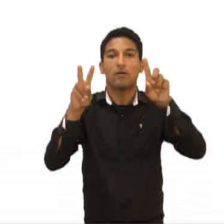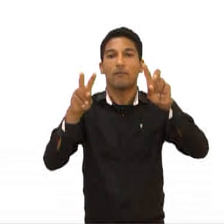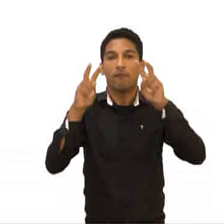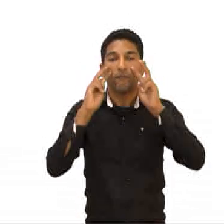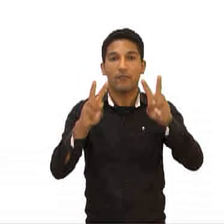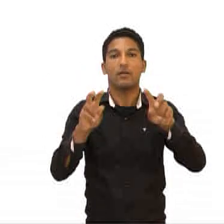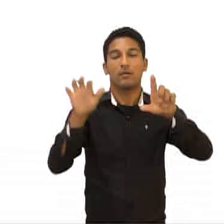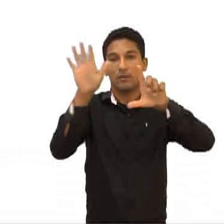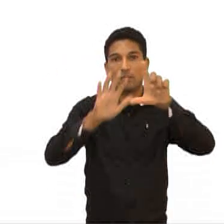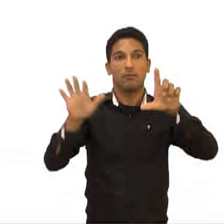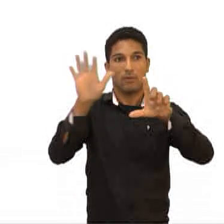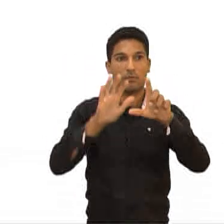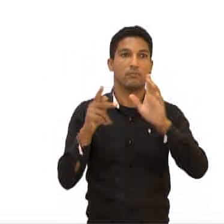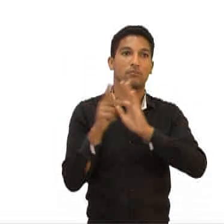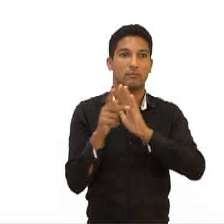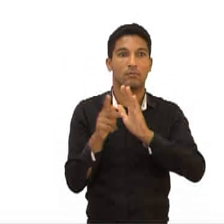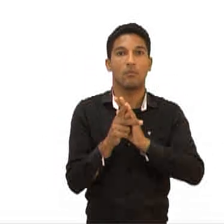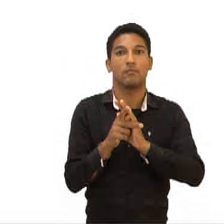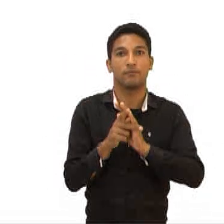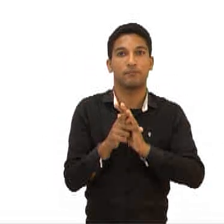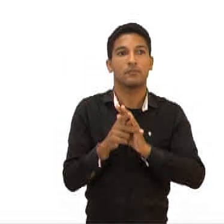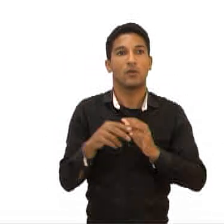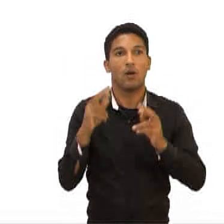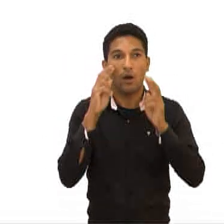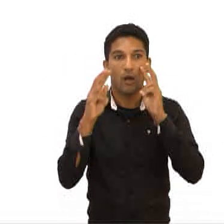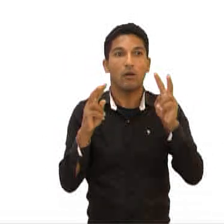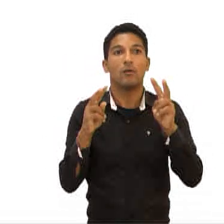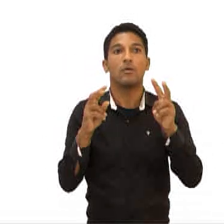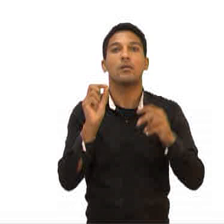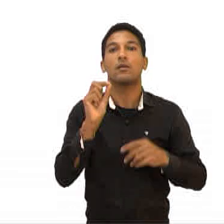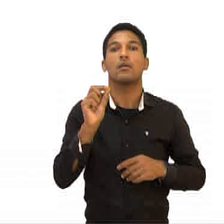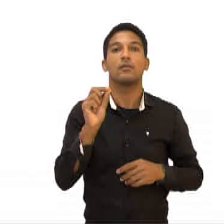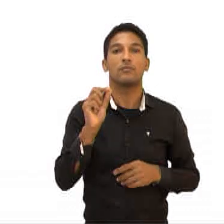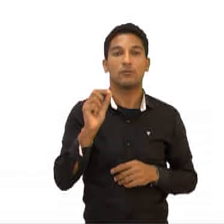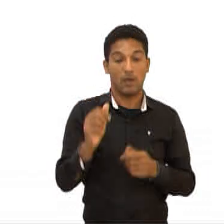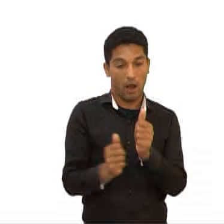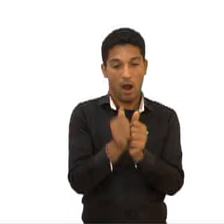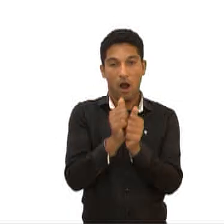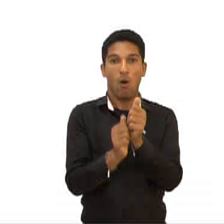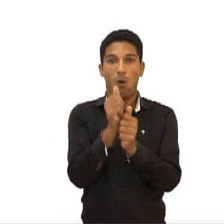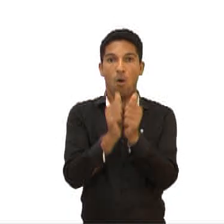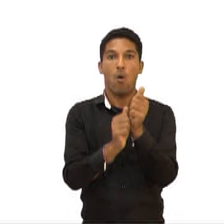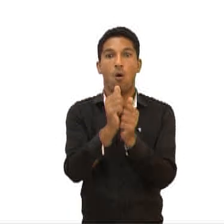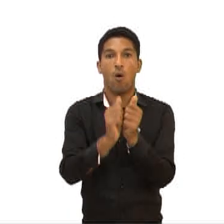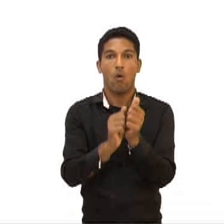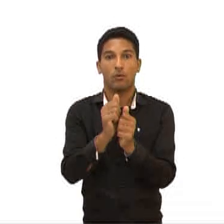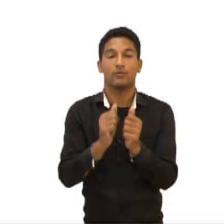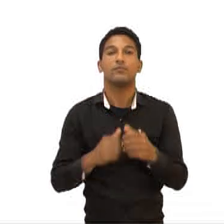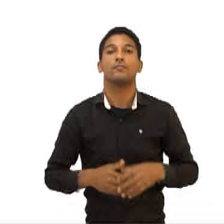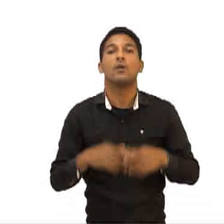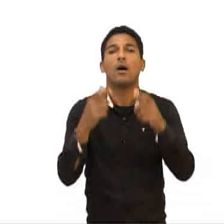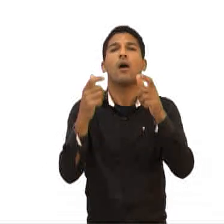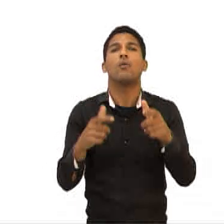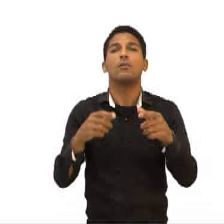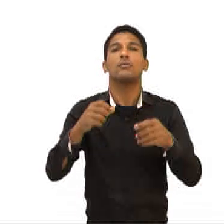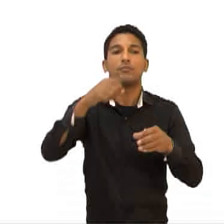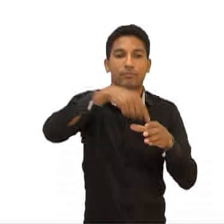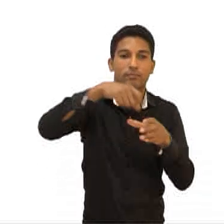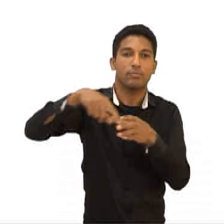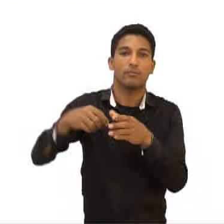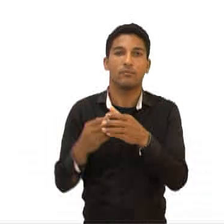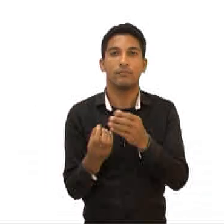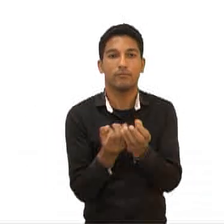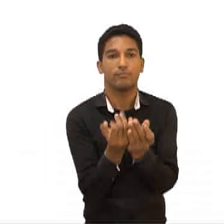muito utilizada quando você não tem áreas de planície e você precisa usar essa região para plantio, são